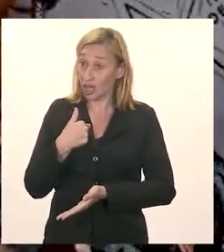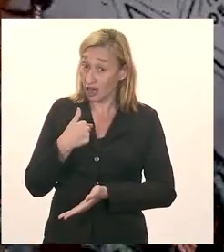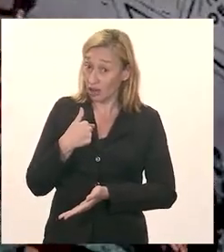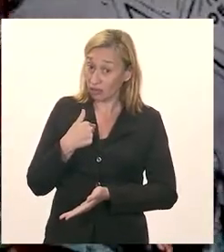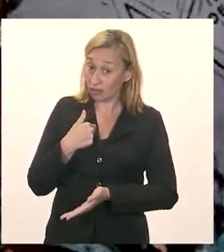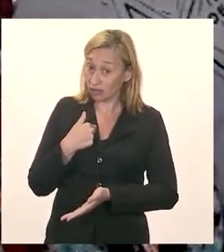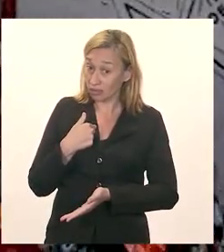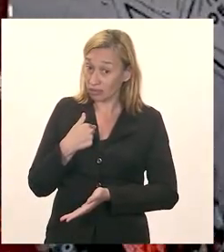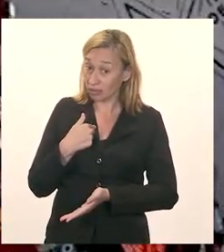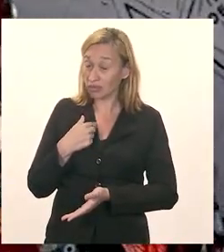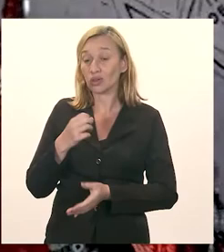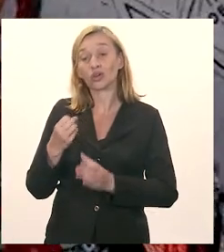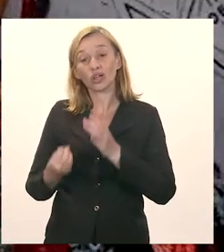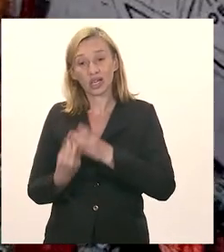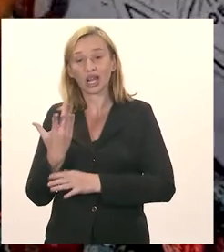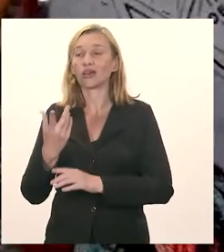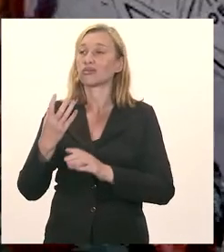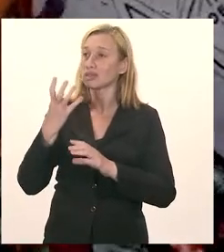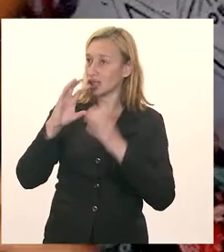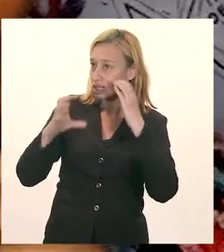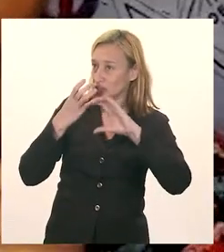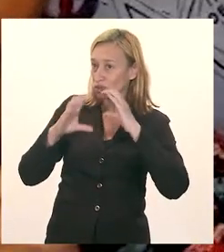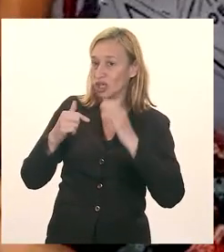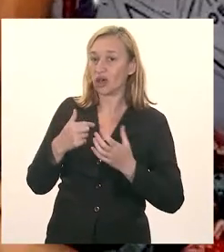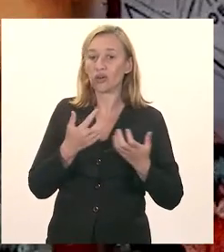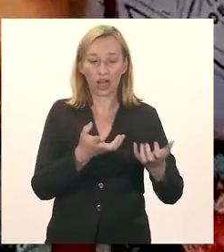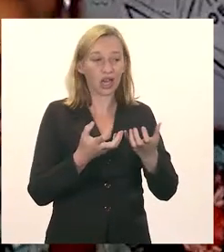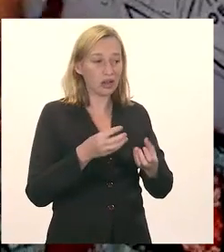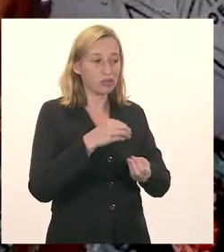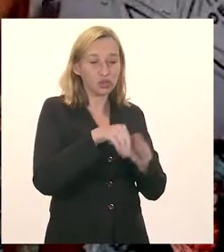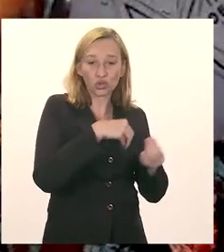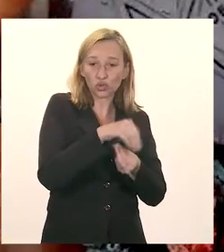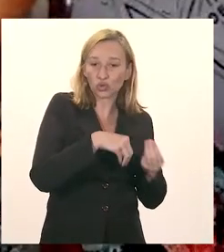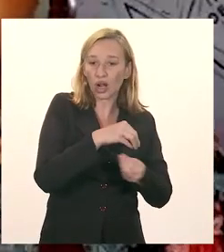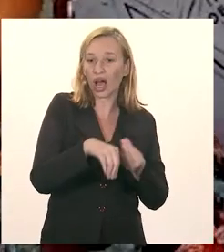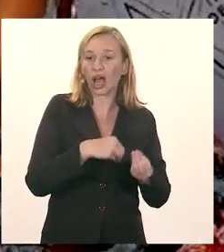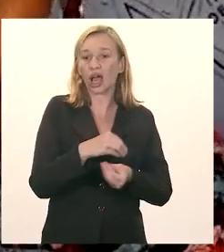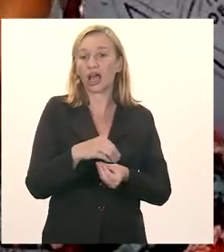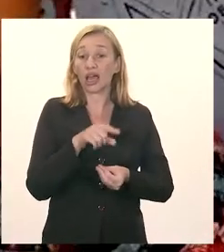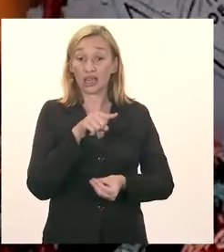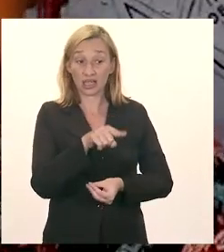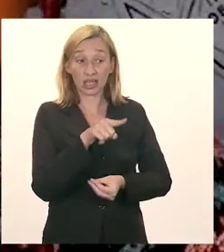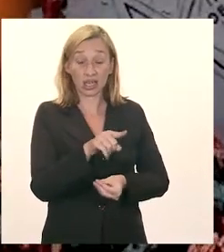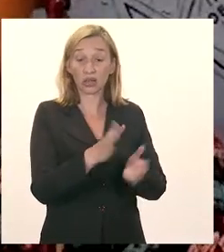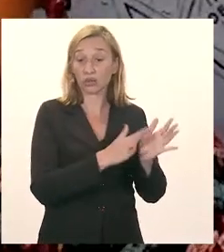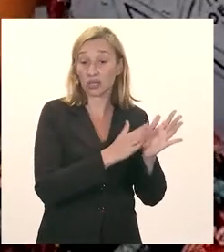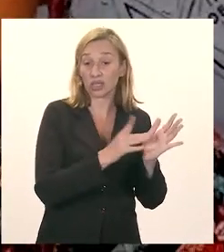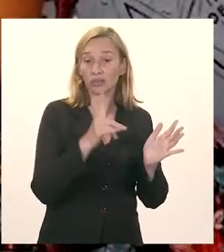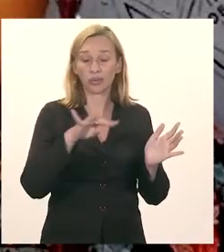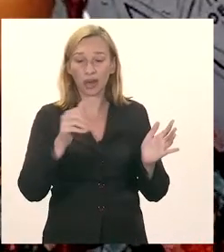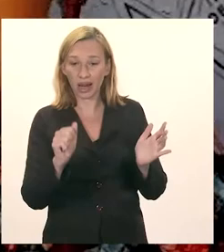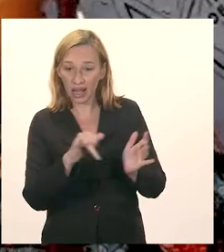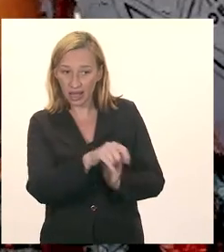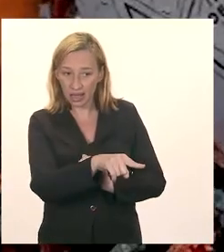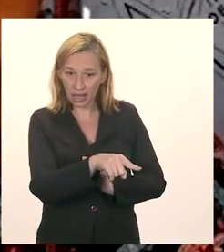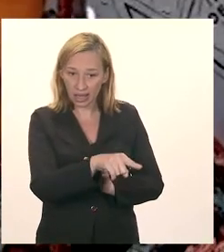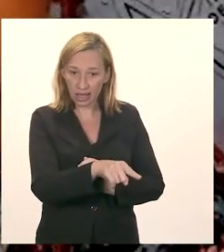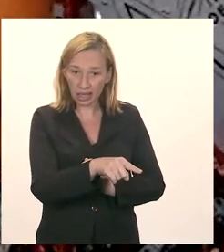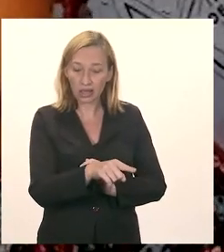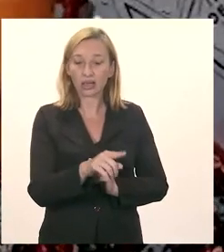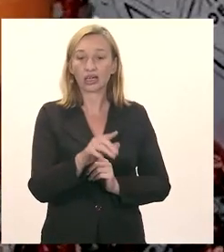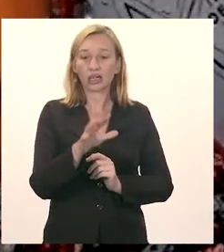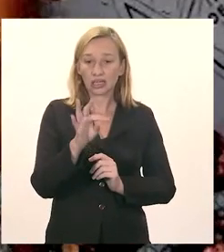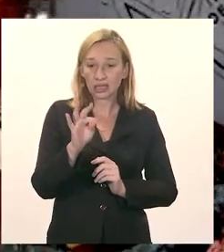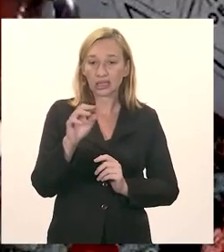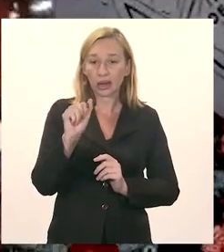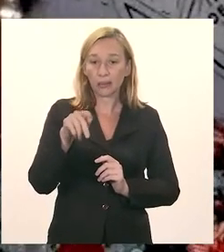e eu faço as composições. Aí eu digo: olha, eu quero misturar essa parte aqui do samba de pareia, essa marcação